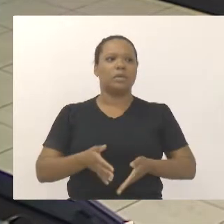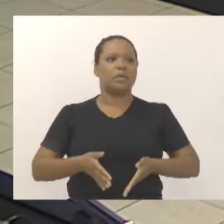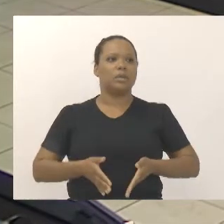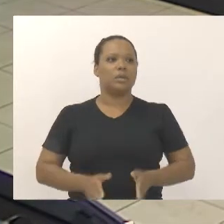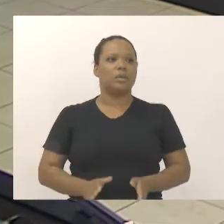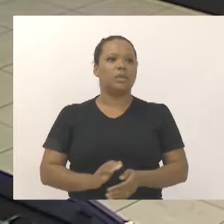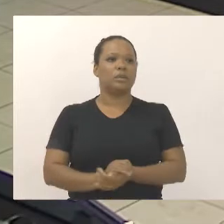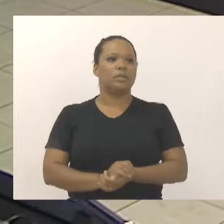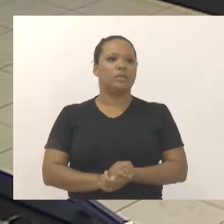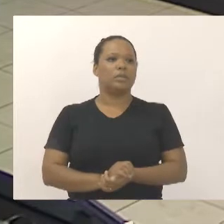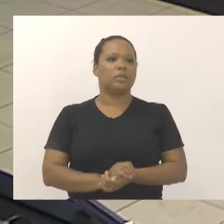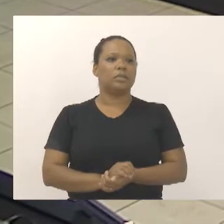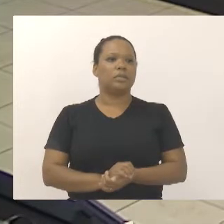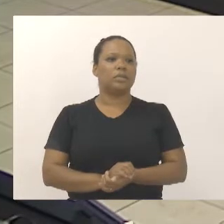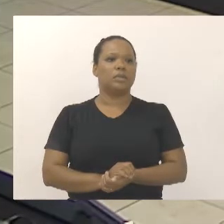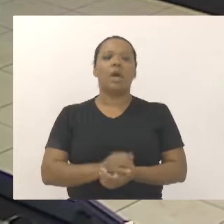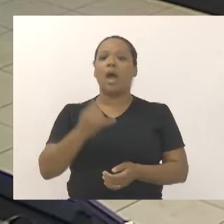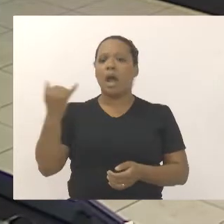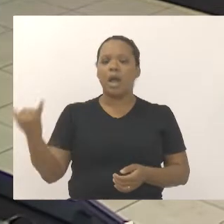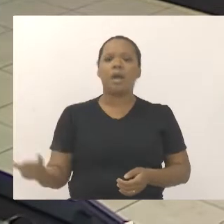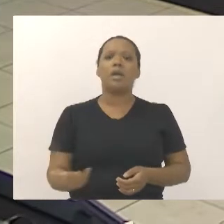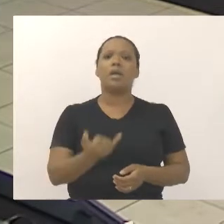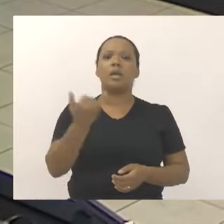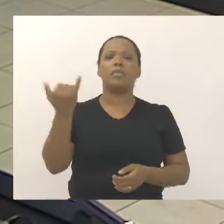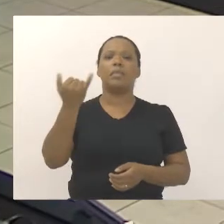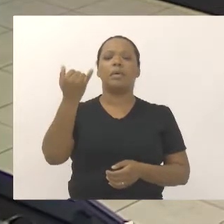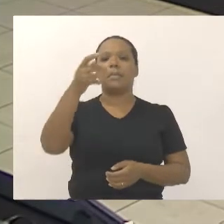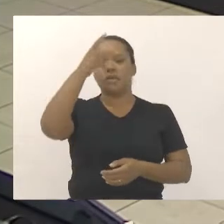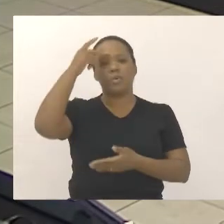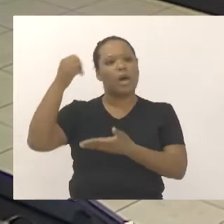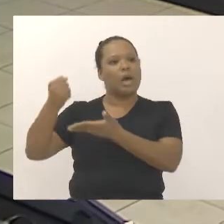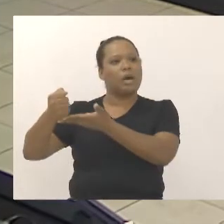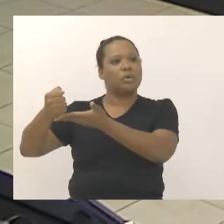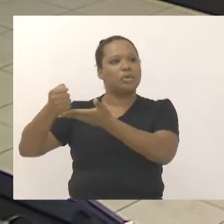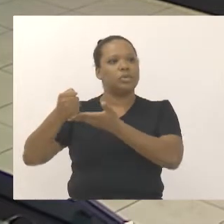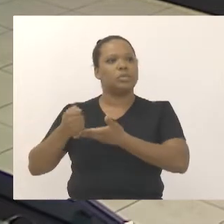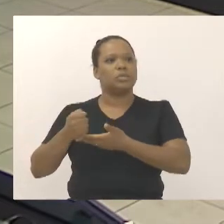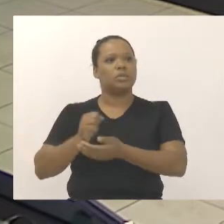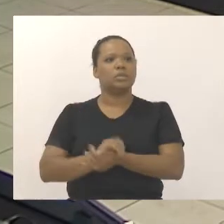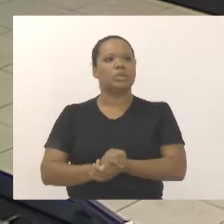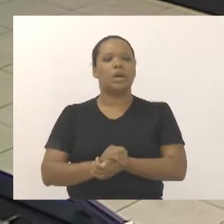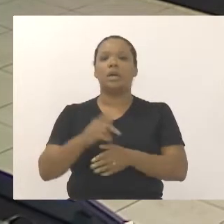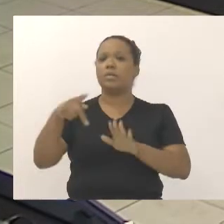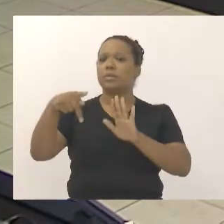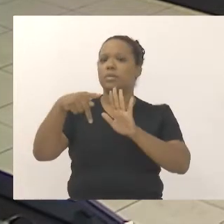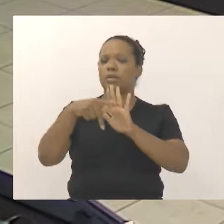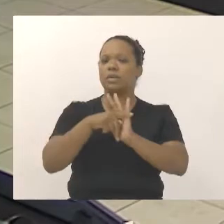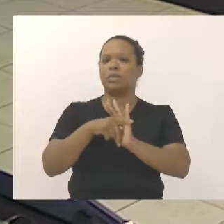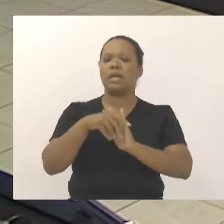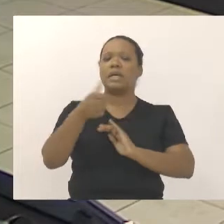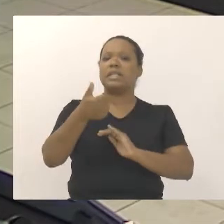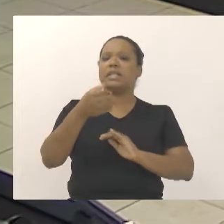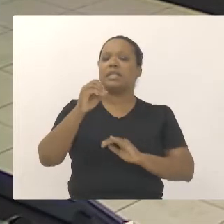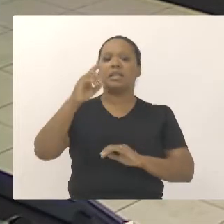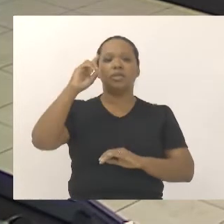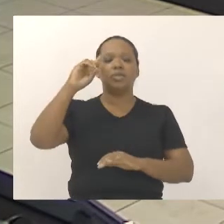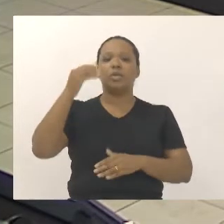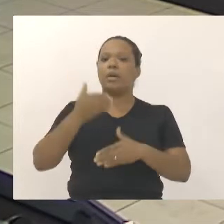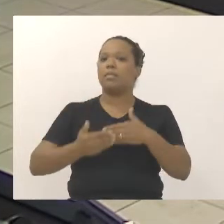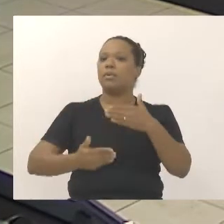e o pós-parto. O quanto é importante uma assistência junto. E esse projeto, 60 dias para ser